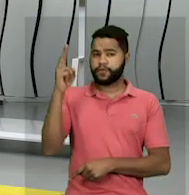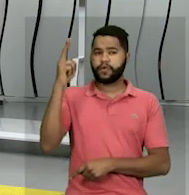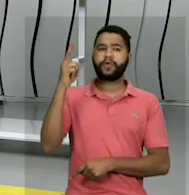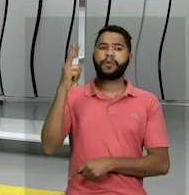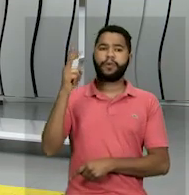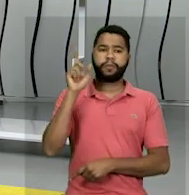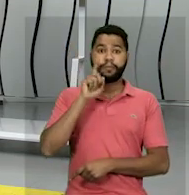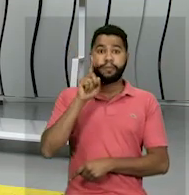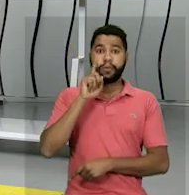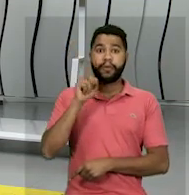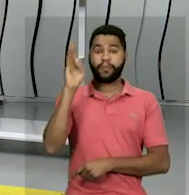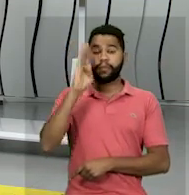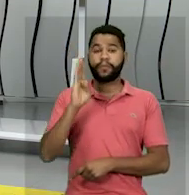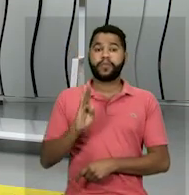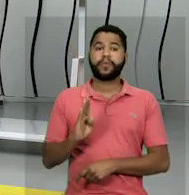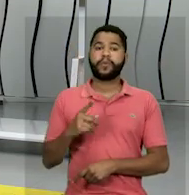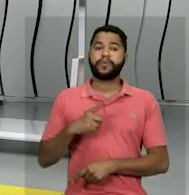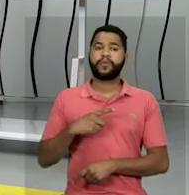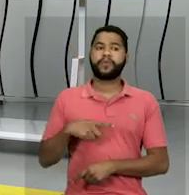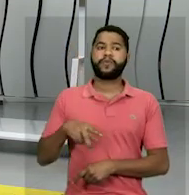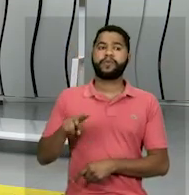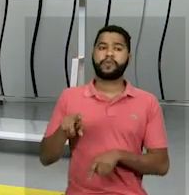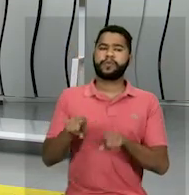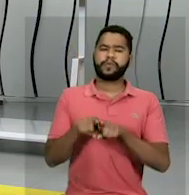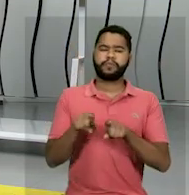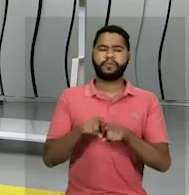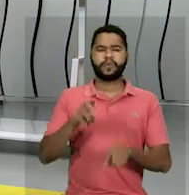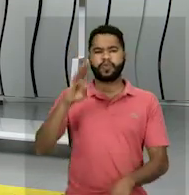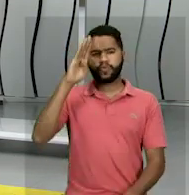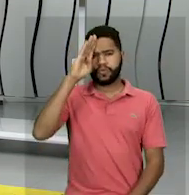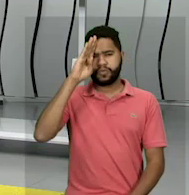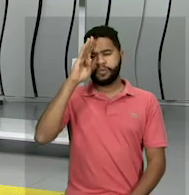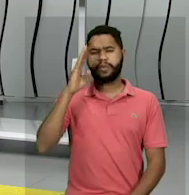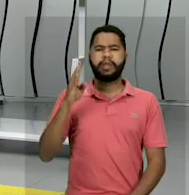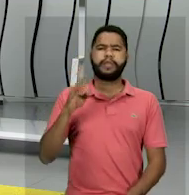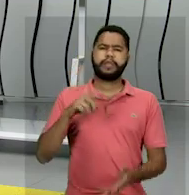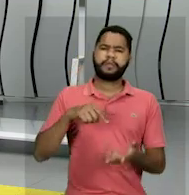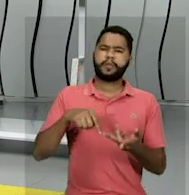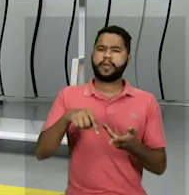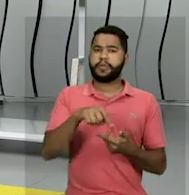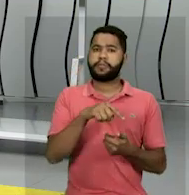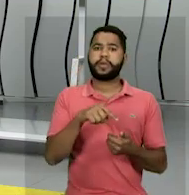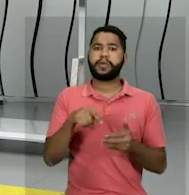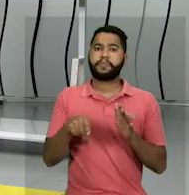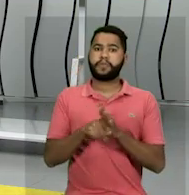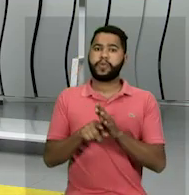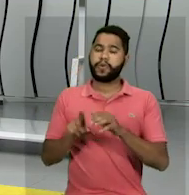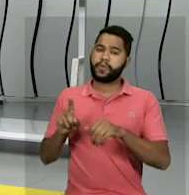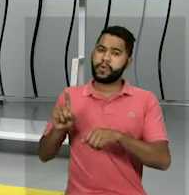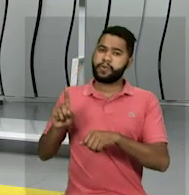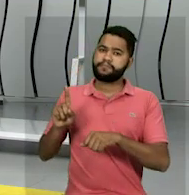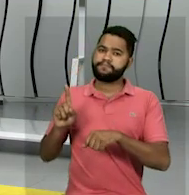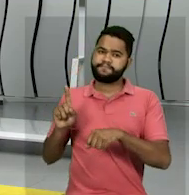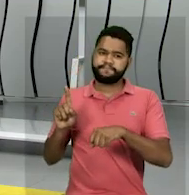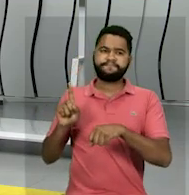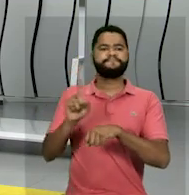ao lado dos Estados Unidos, enviando, inclusive, soldados, a FEB e a FAB, protagonistas desse processo